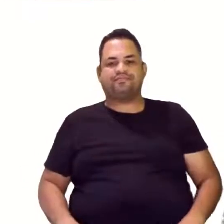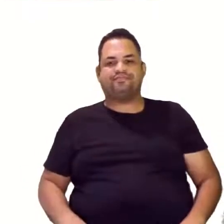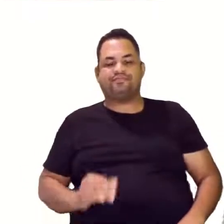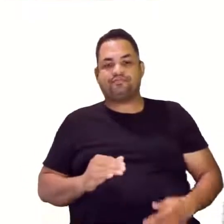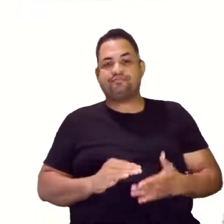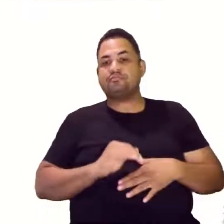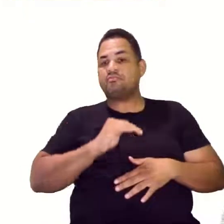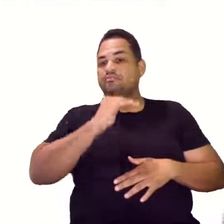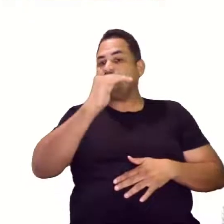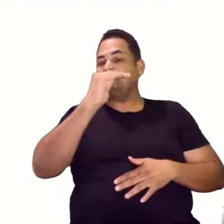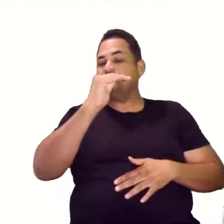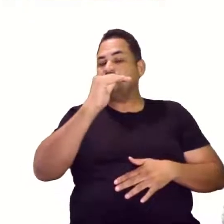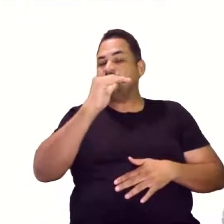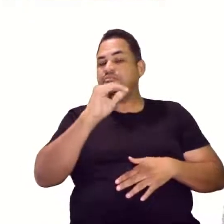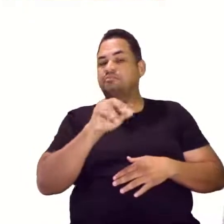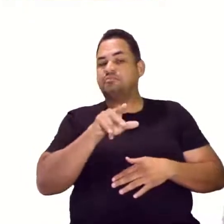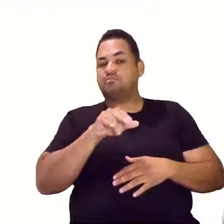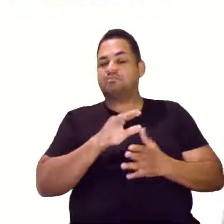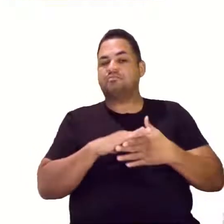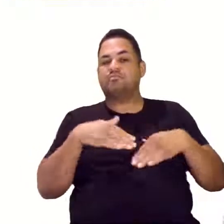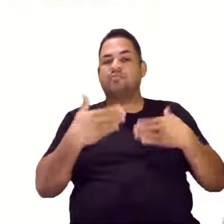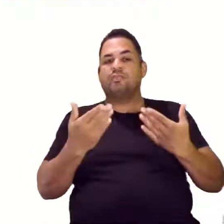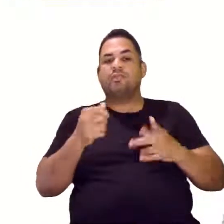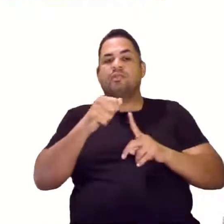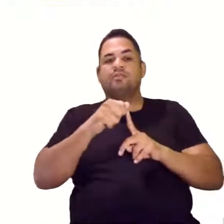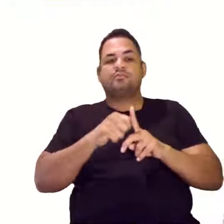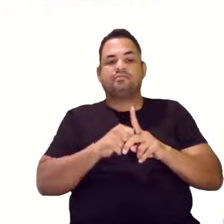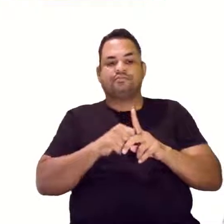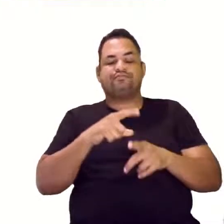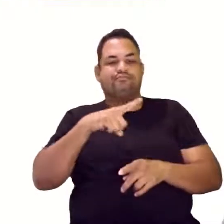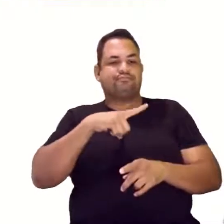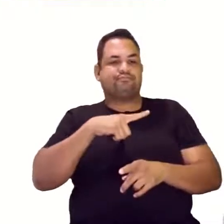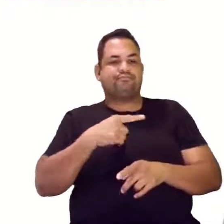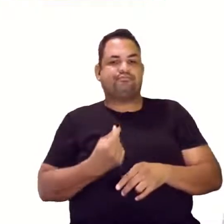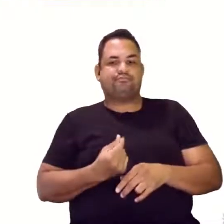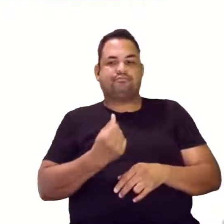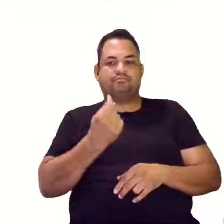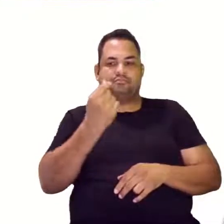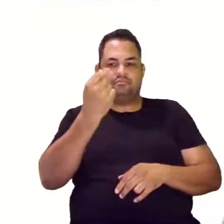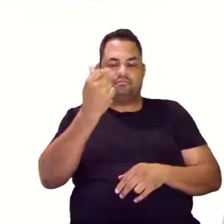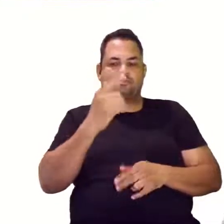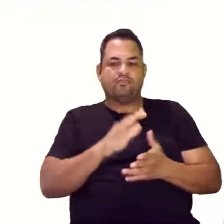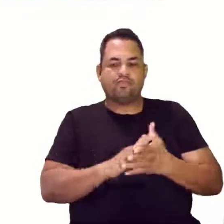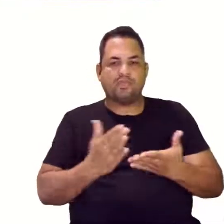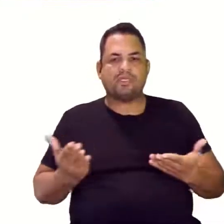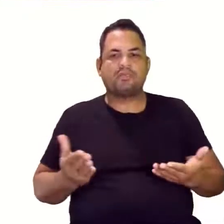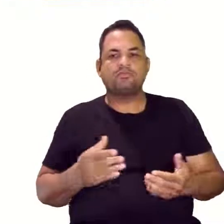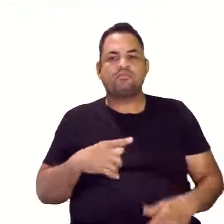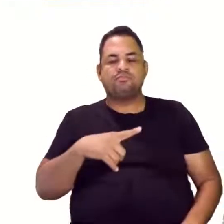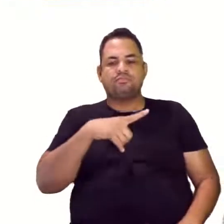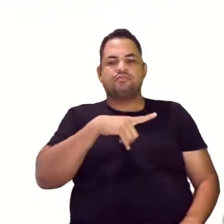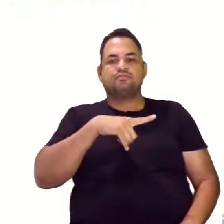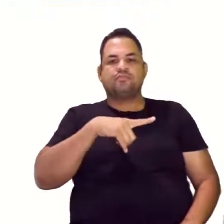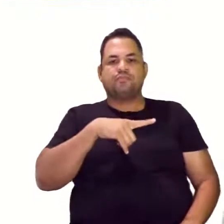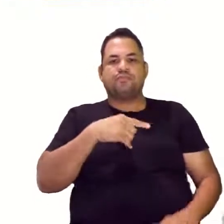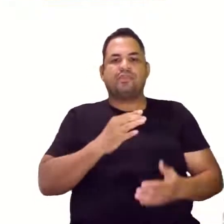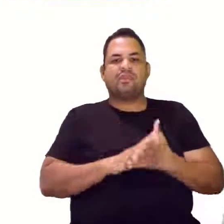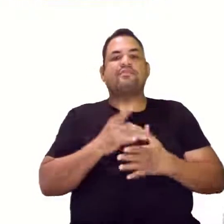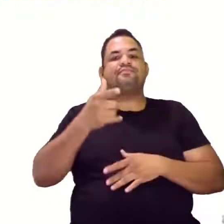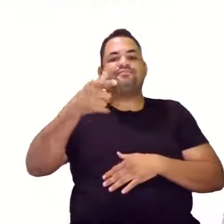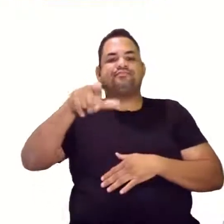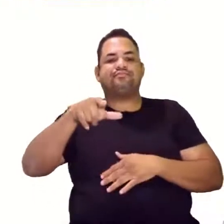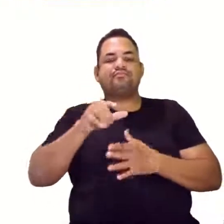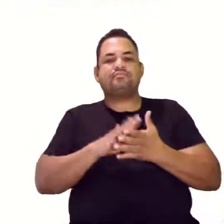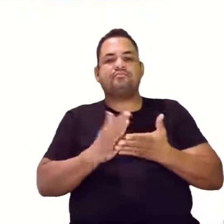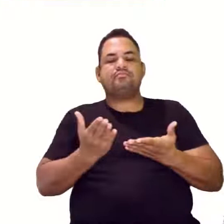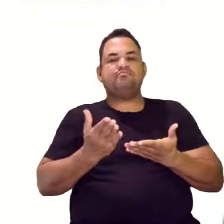maior ou igual ao mês de, com certeza, o mês que mais teve lucro, né? O mês que mais Porque eles querem que dali para frente seja igual aquele repetido,